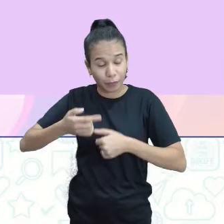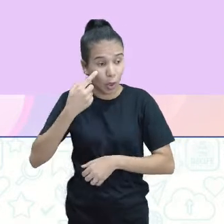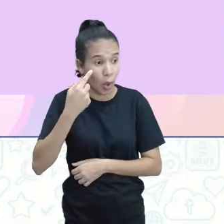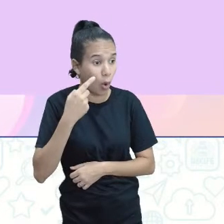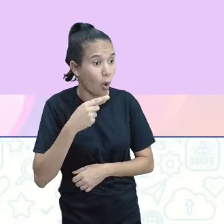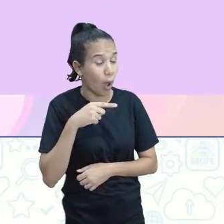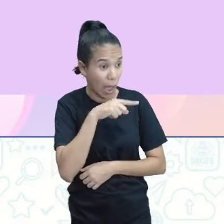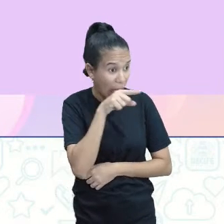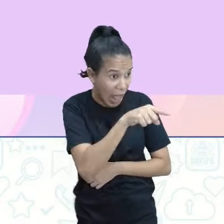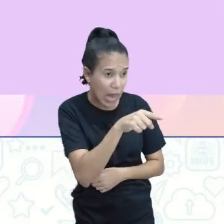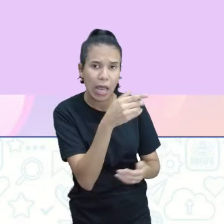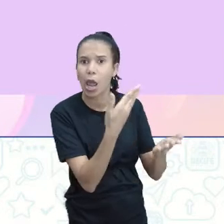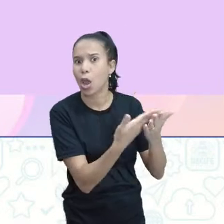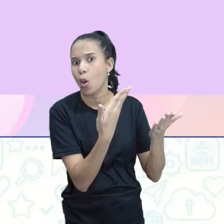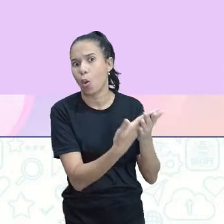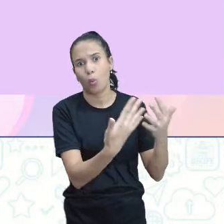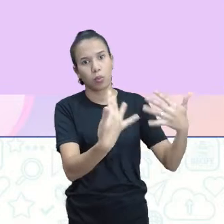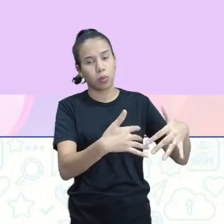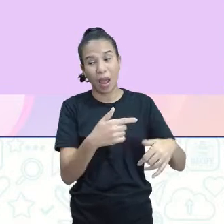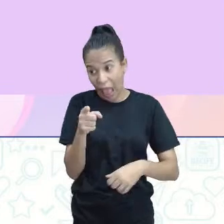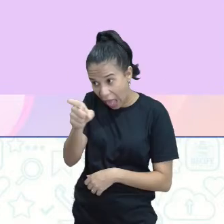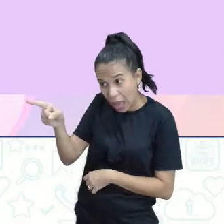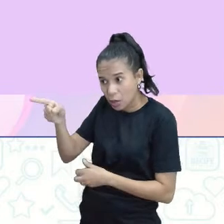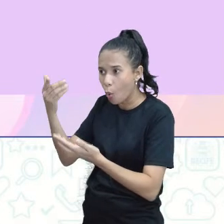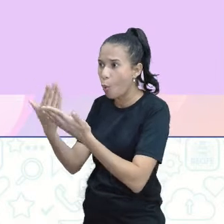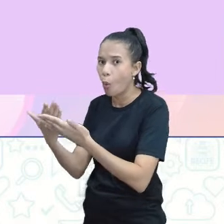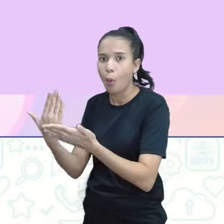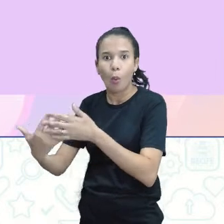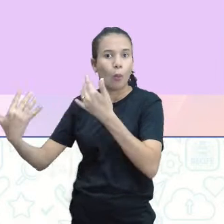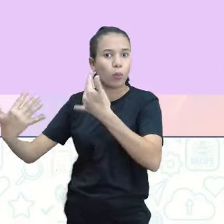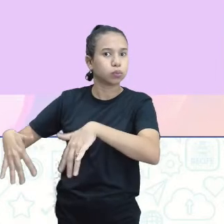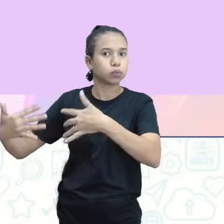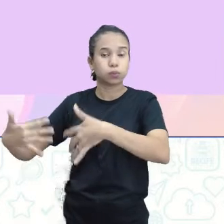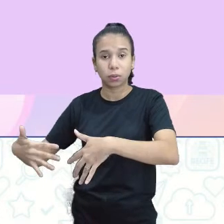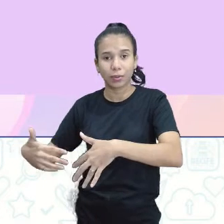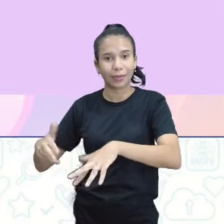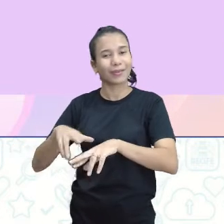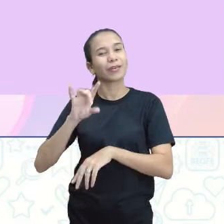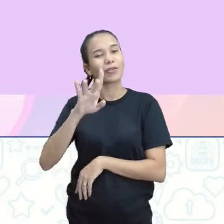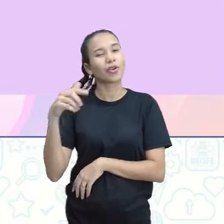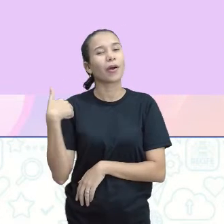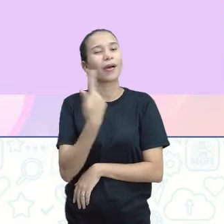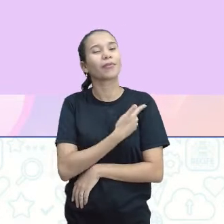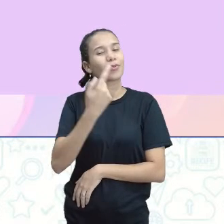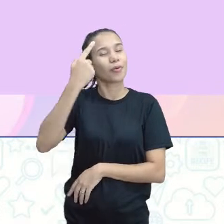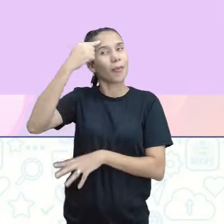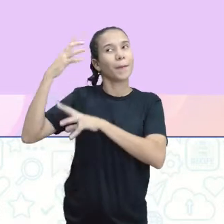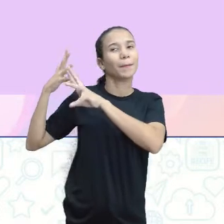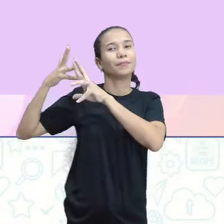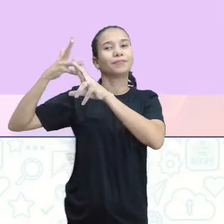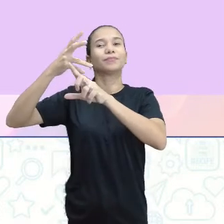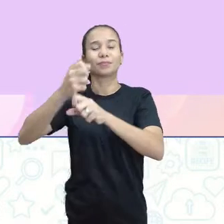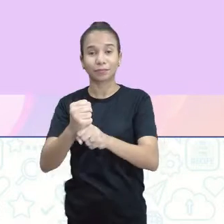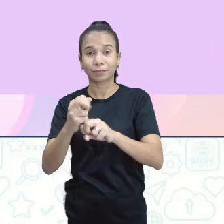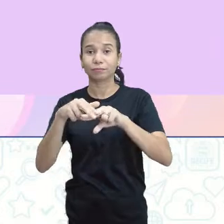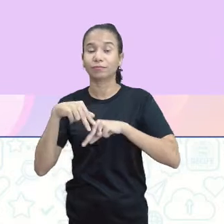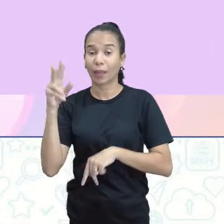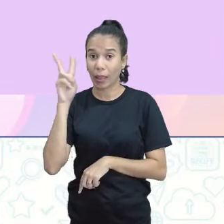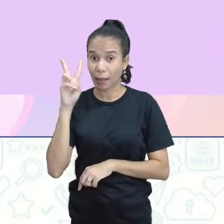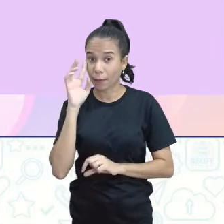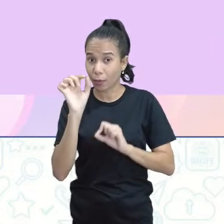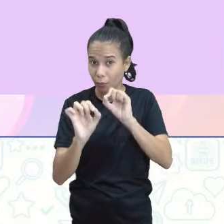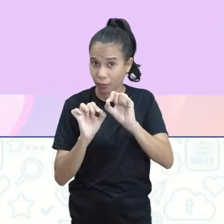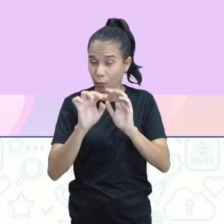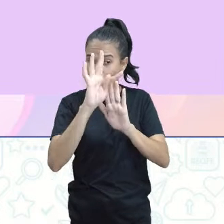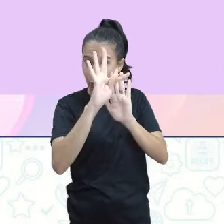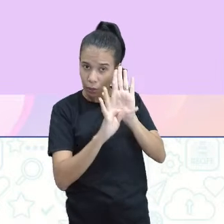ele estuda muito, eles estudam muito, tá? Isso aí foi só para a gente dar aquela revisada. E aí vocês lembrem que o